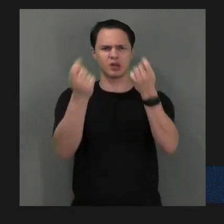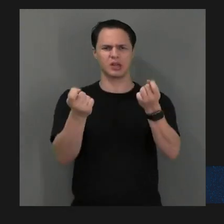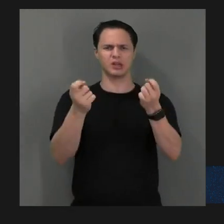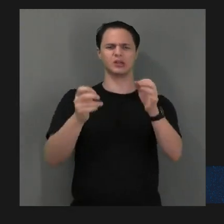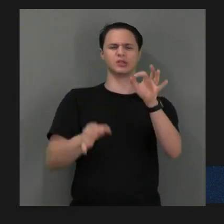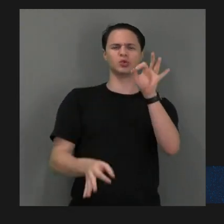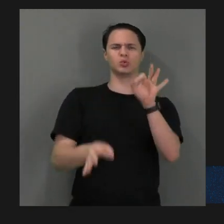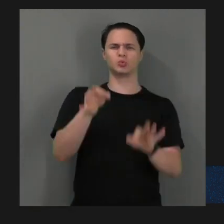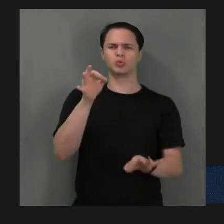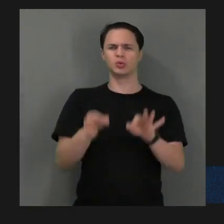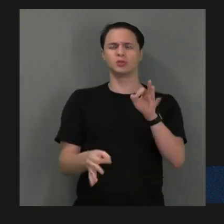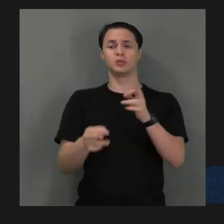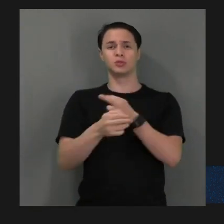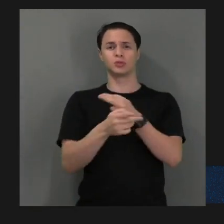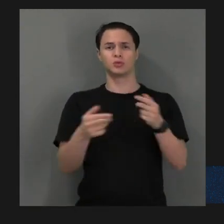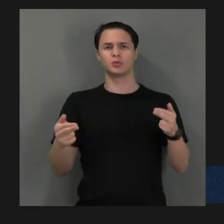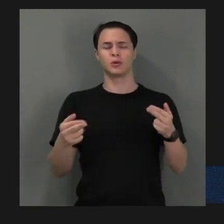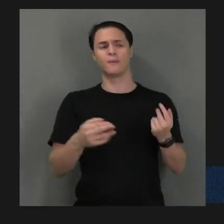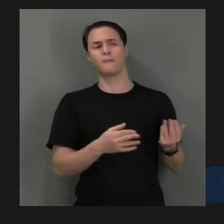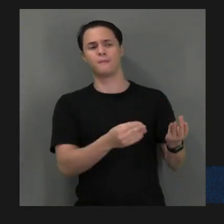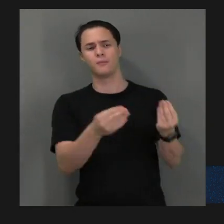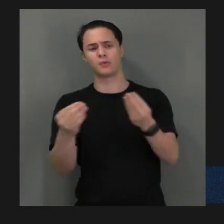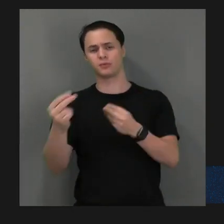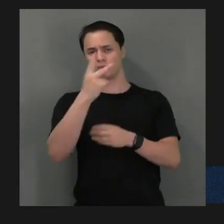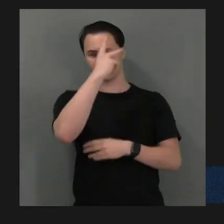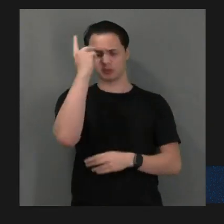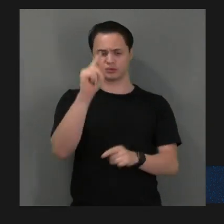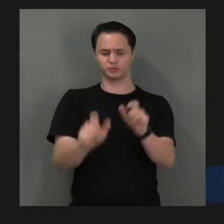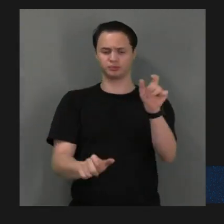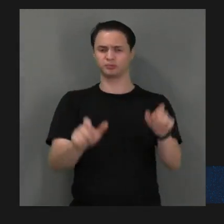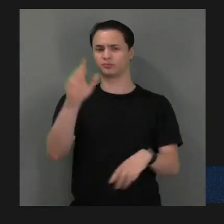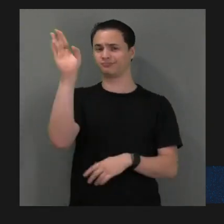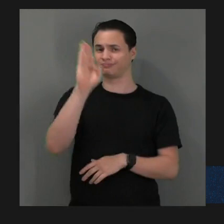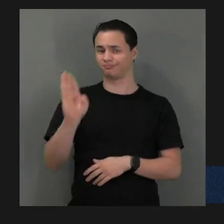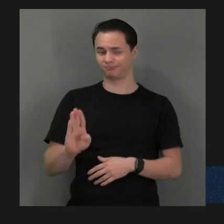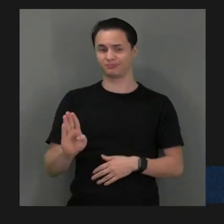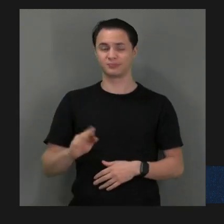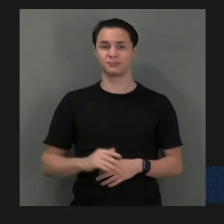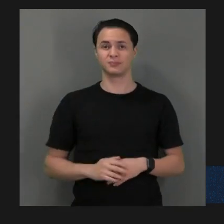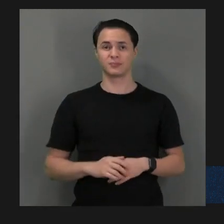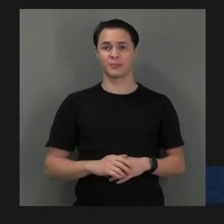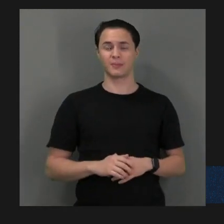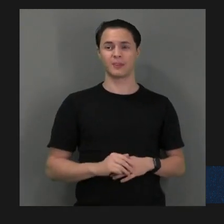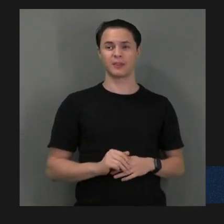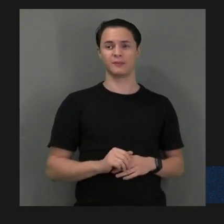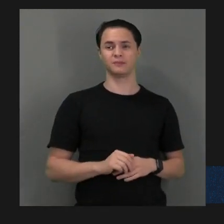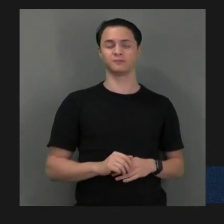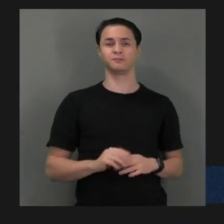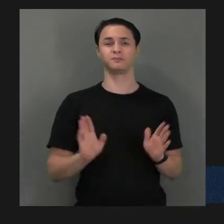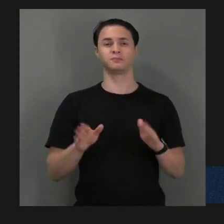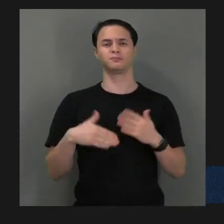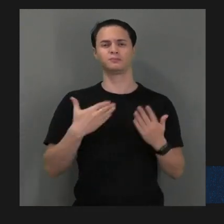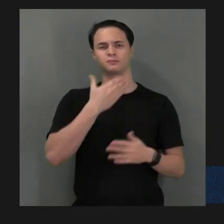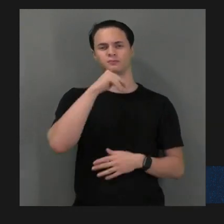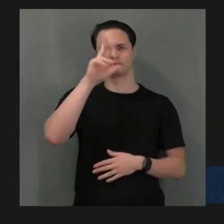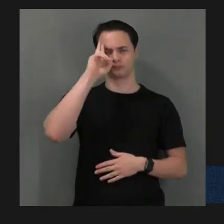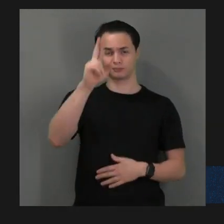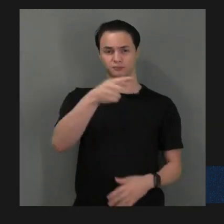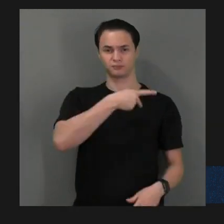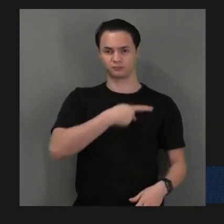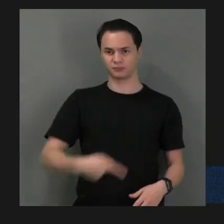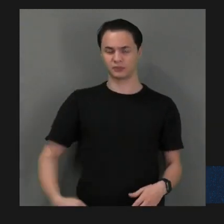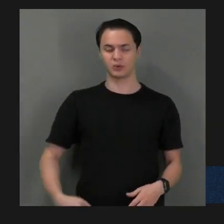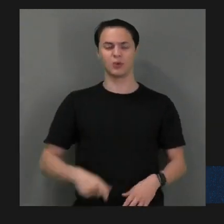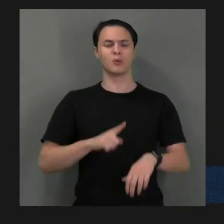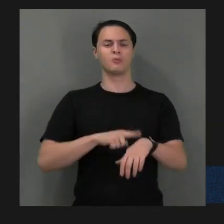julgamentos, muitos brasileiros, né, e está transcendendo tudo isso. Mas, senhor presidente, eu,